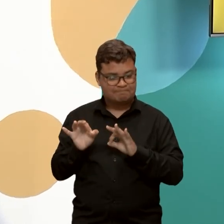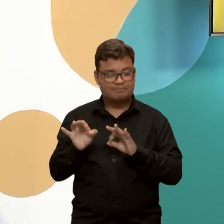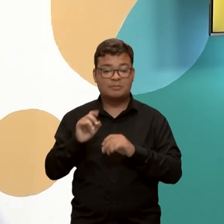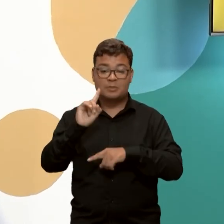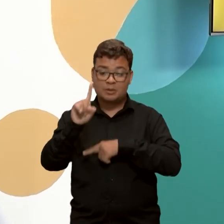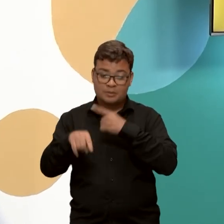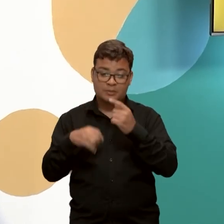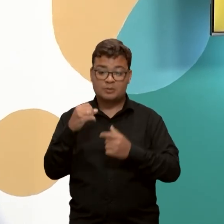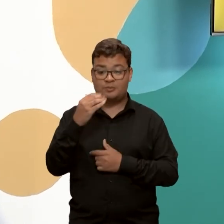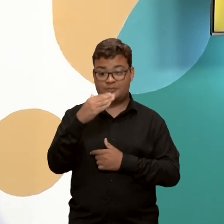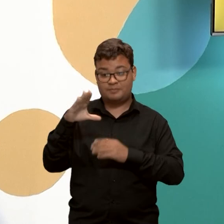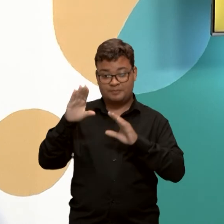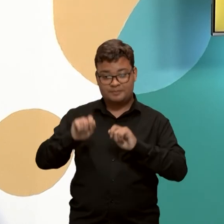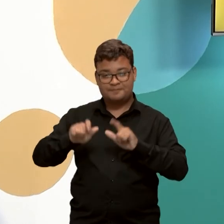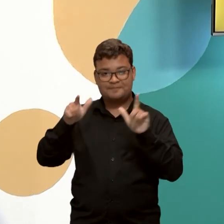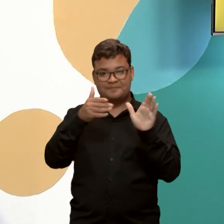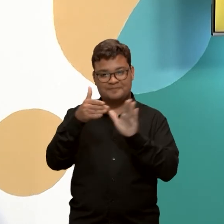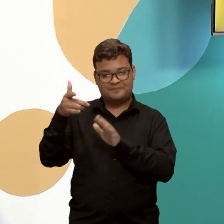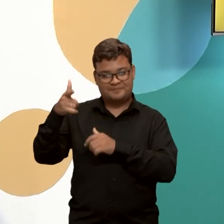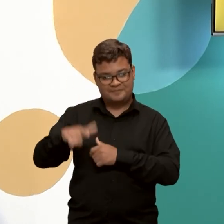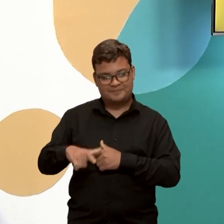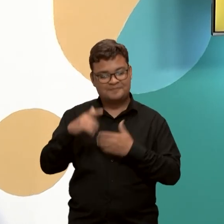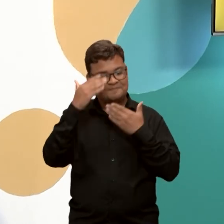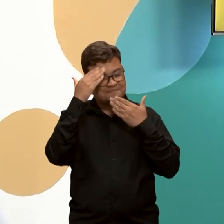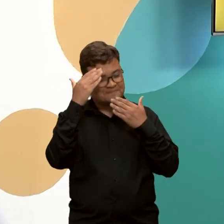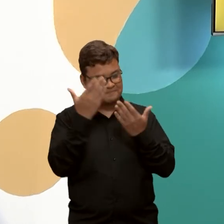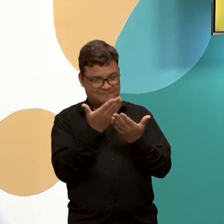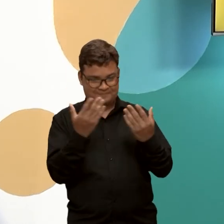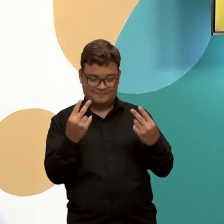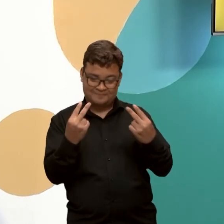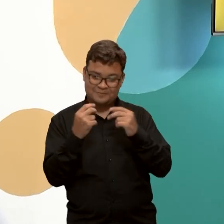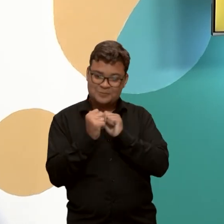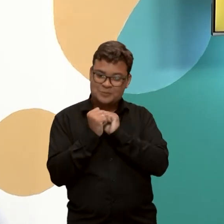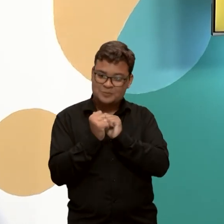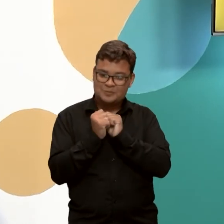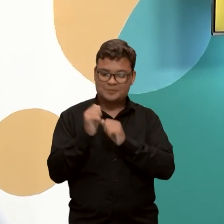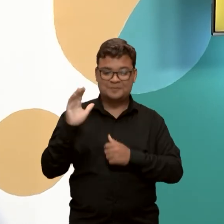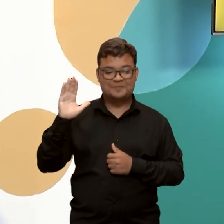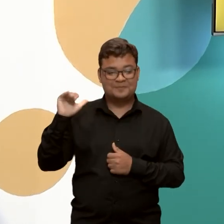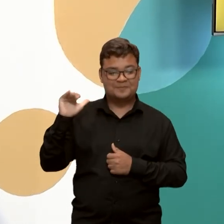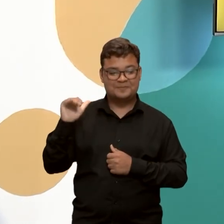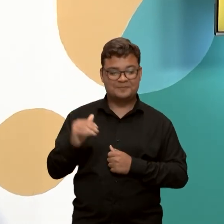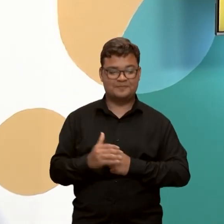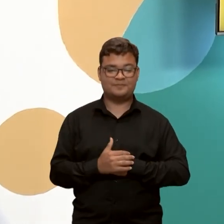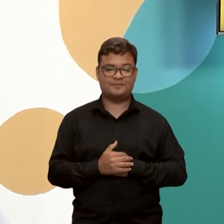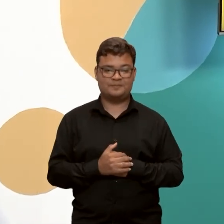reprise é às 21h30. Muito obrigada pela sua companhia e até mais.